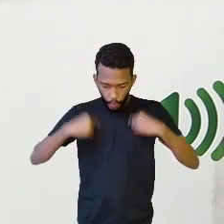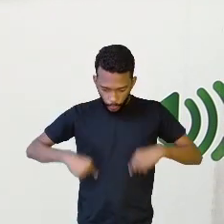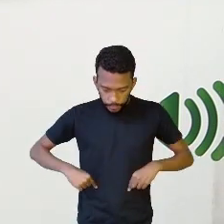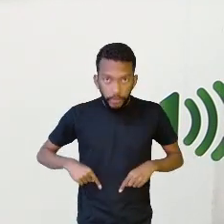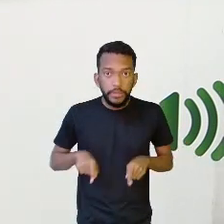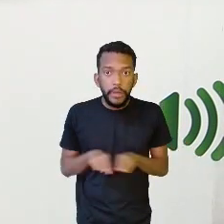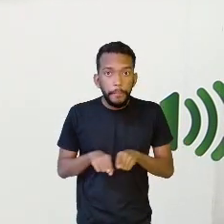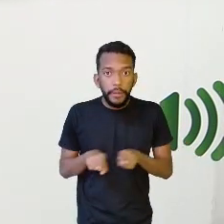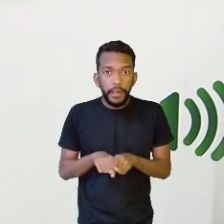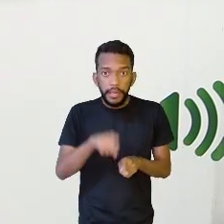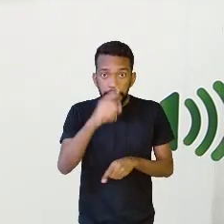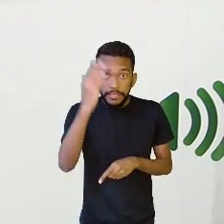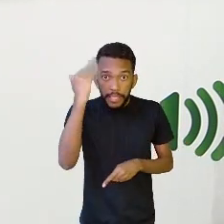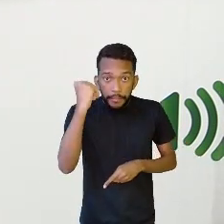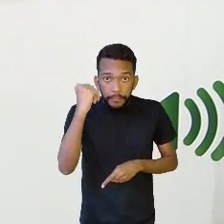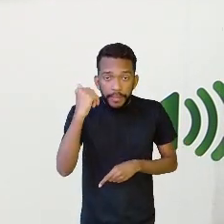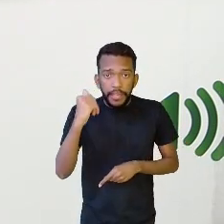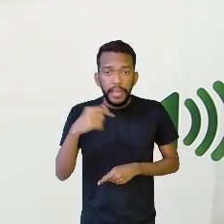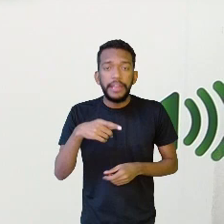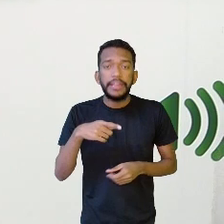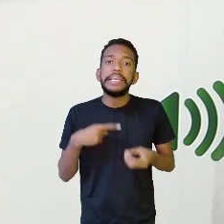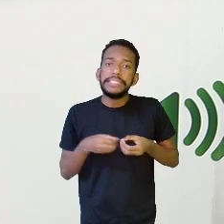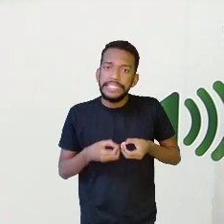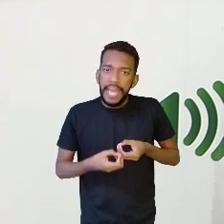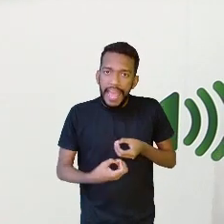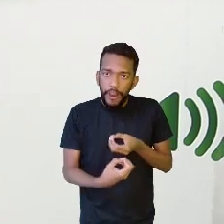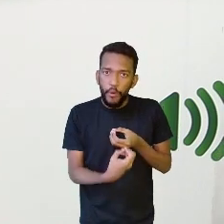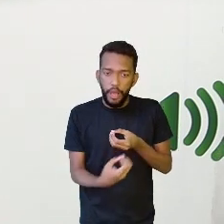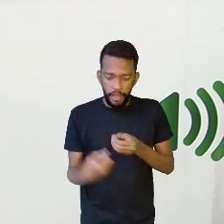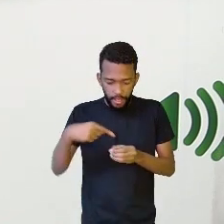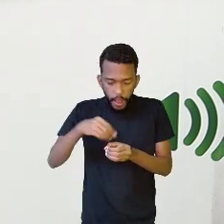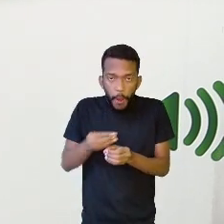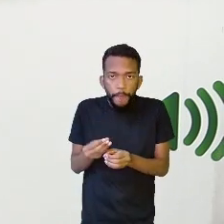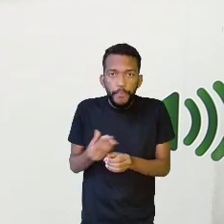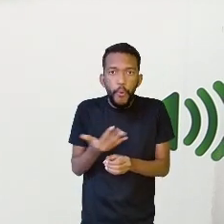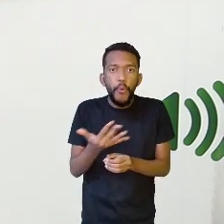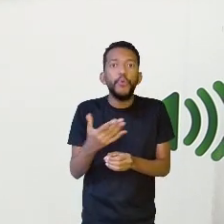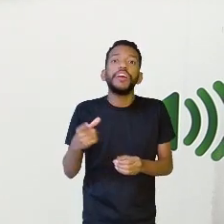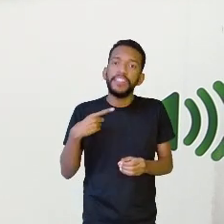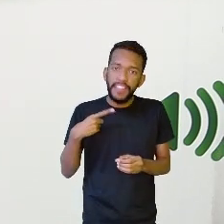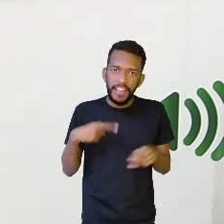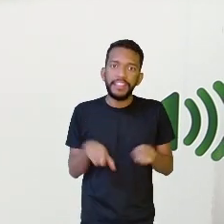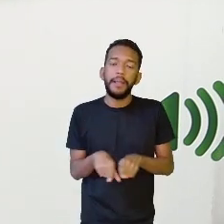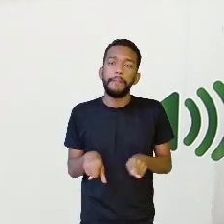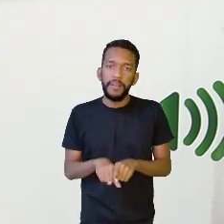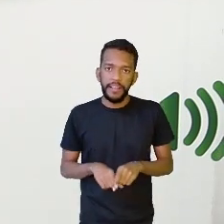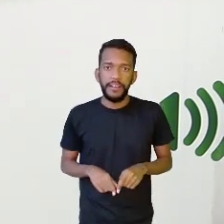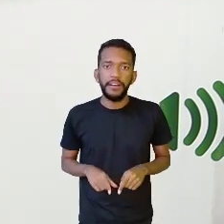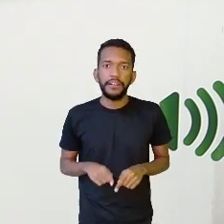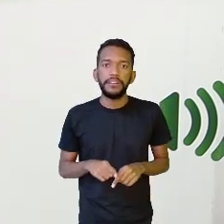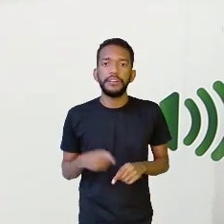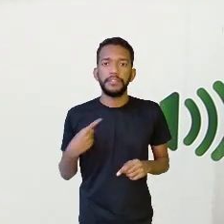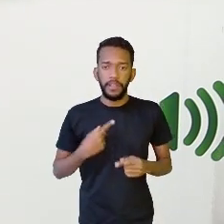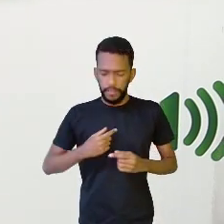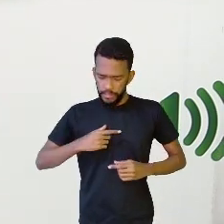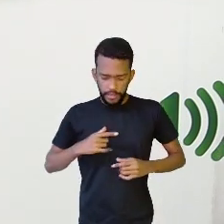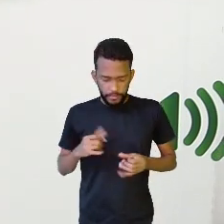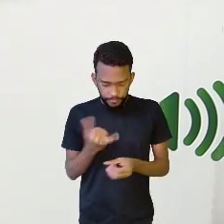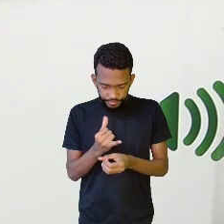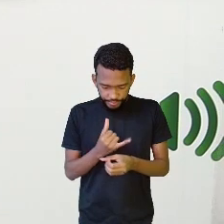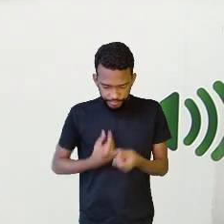também? Até as células do nosso corpo também apresentam combustão, para que se movimentem, para